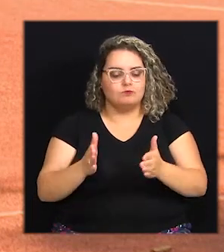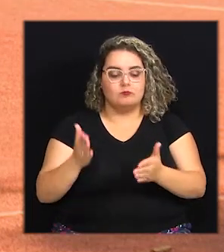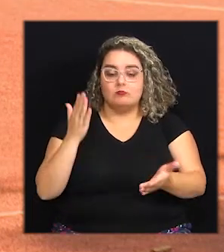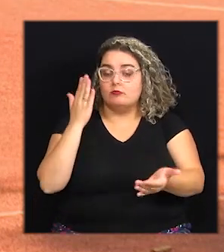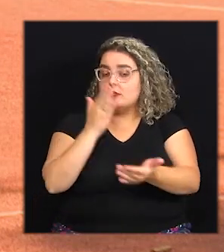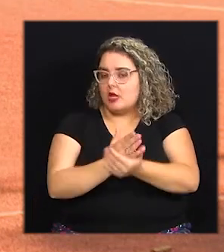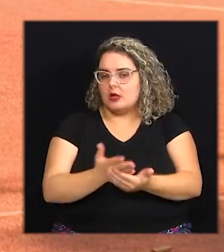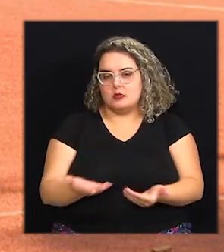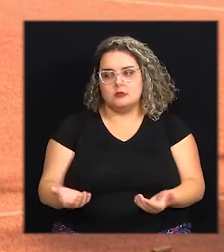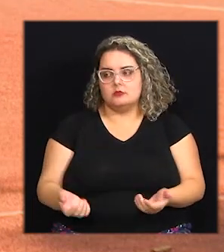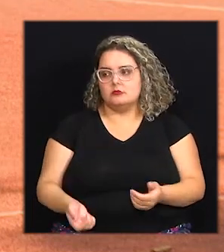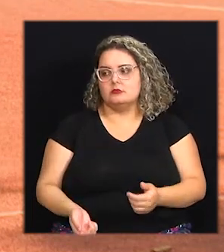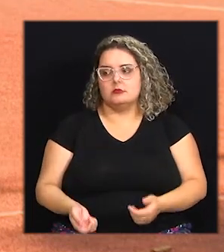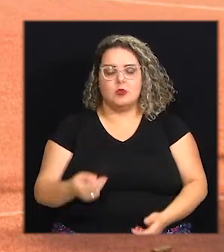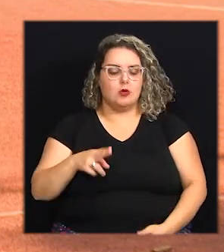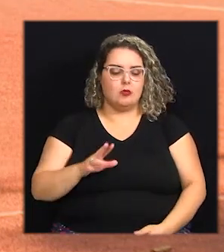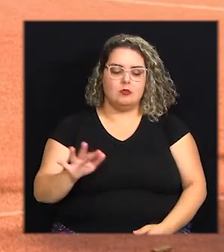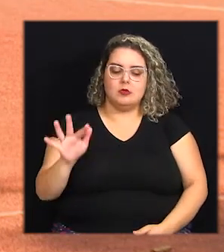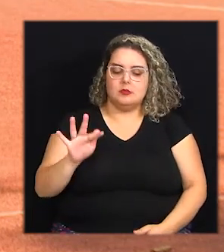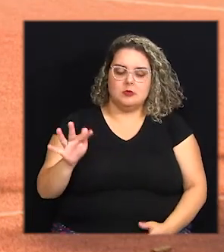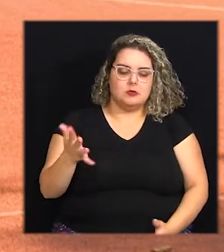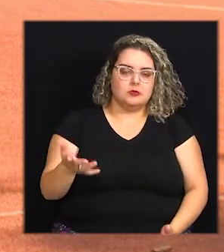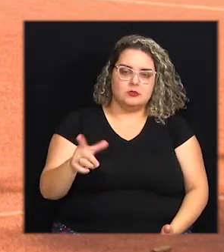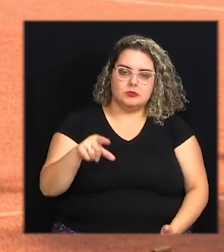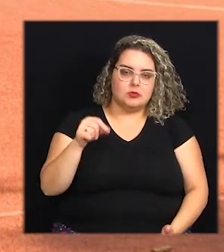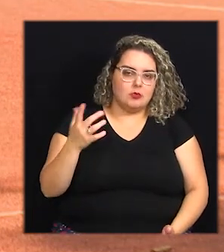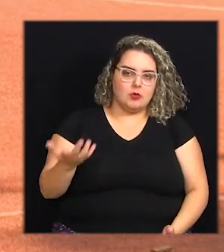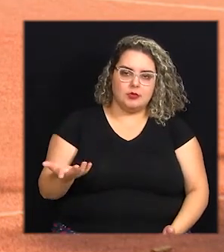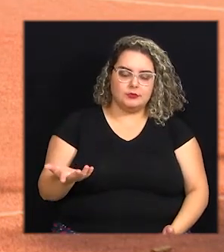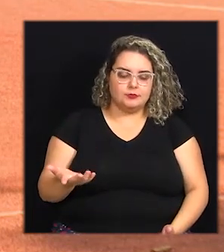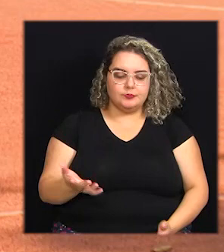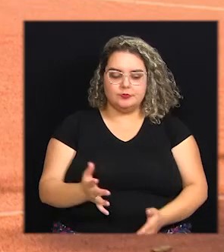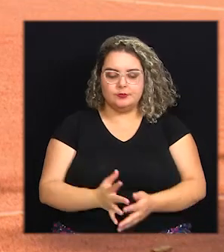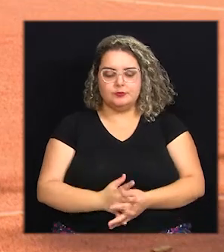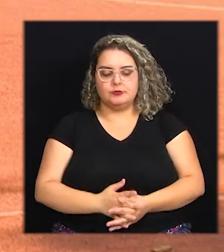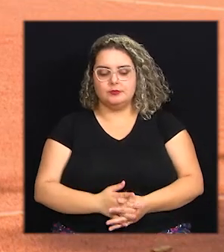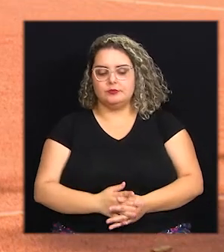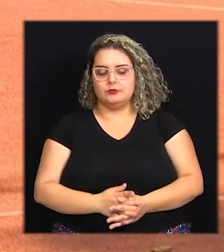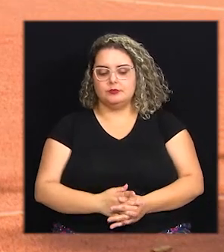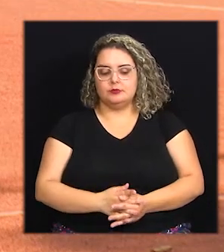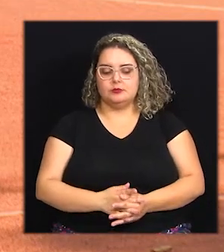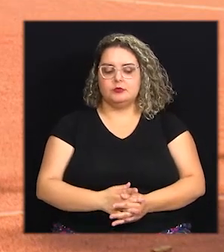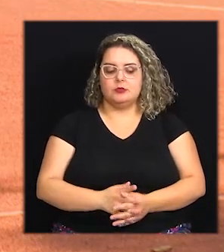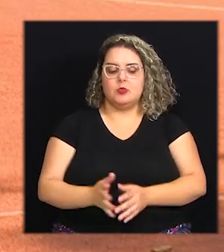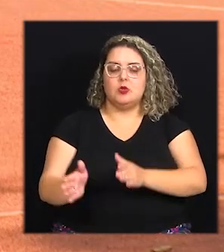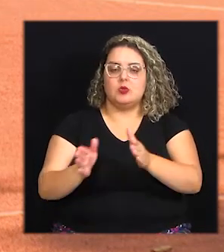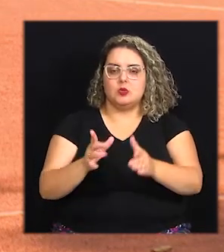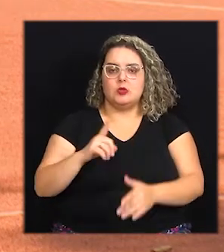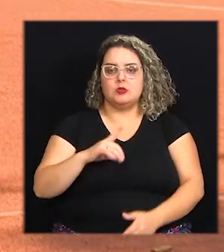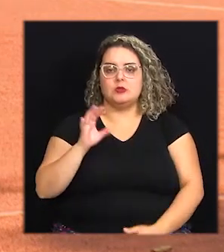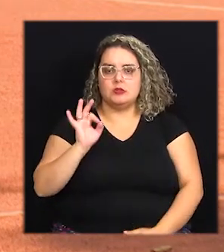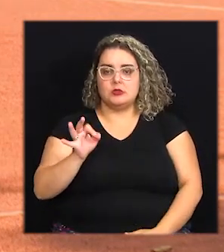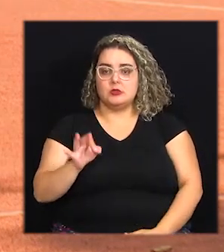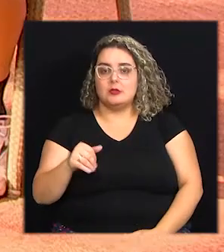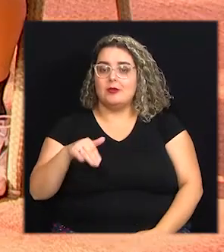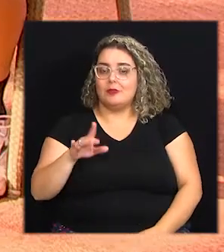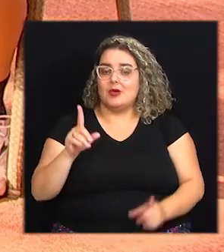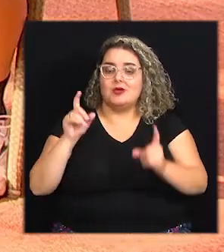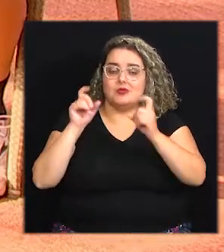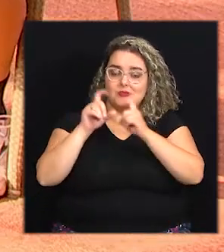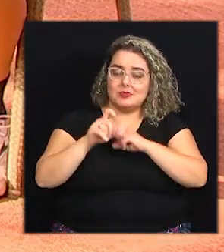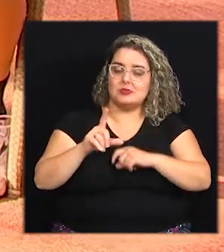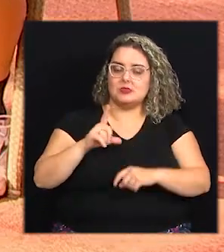gente para de jogar ou vai para a universidade. Então, é uma das fases, eu tenho certeza que é uma das fases mais